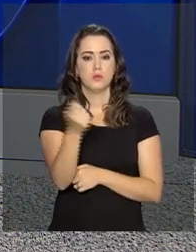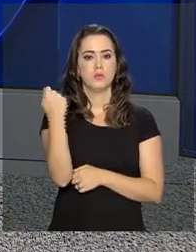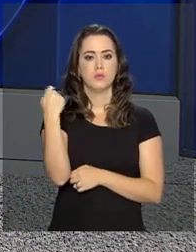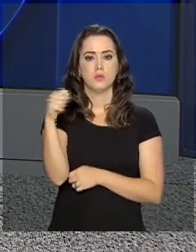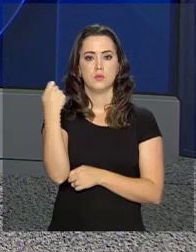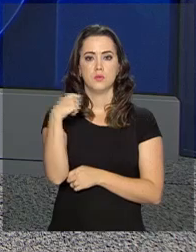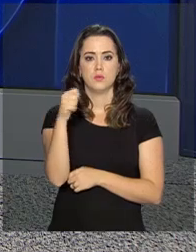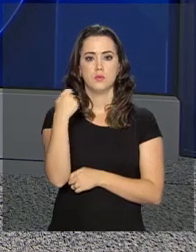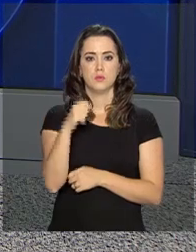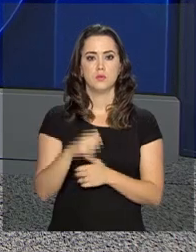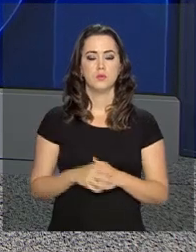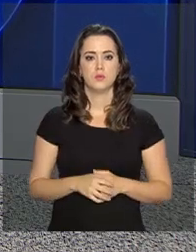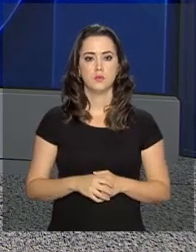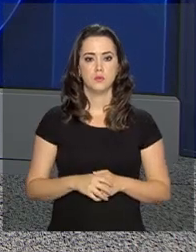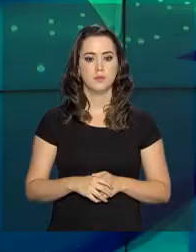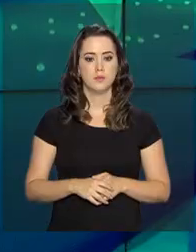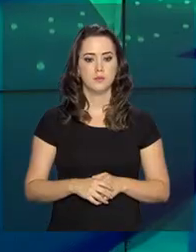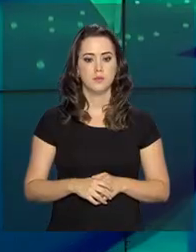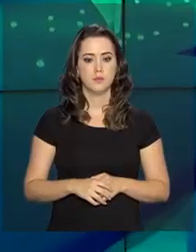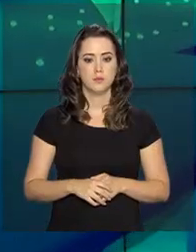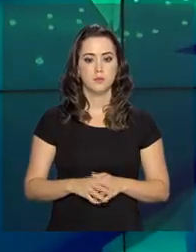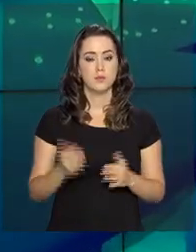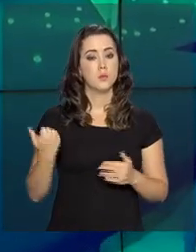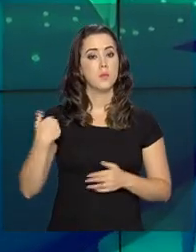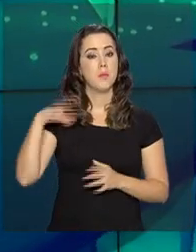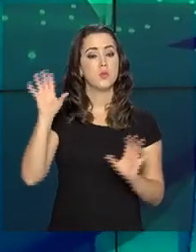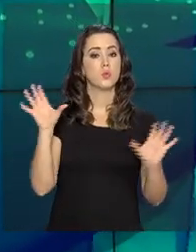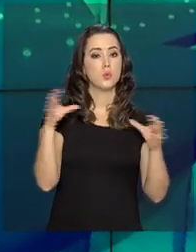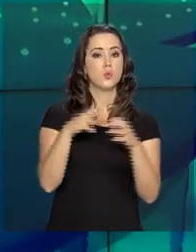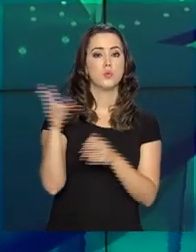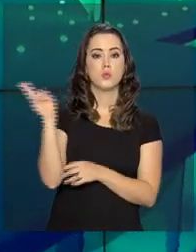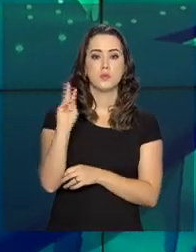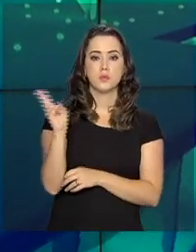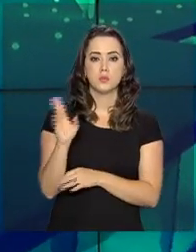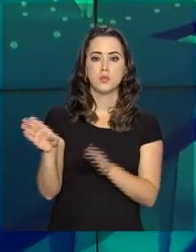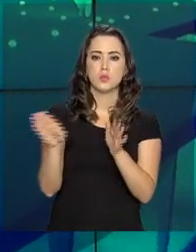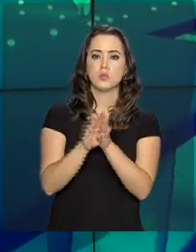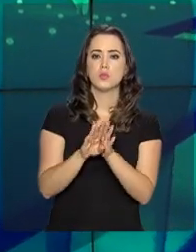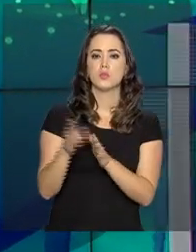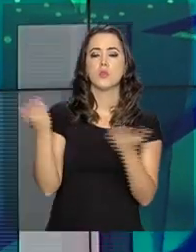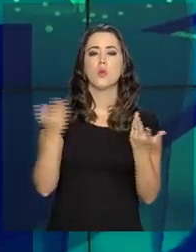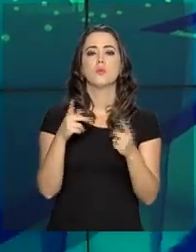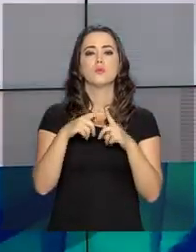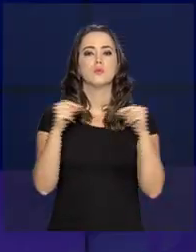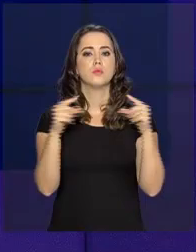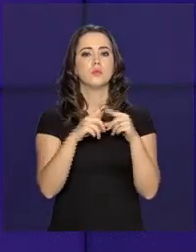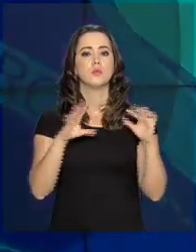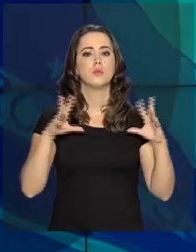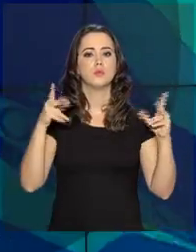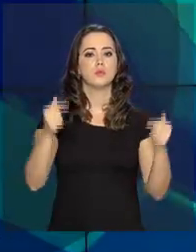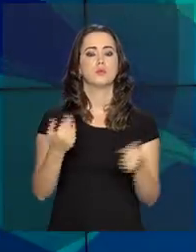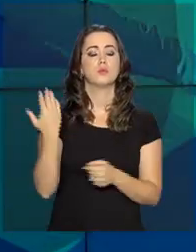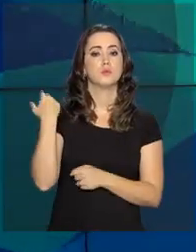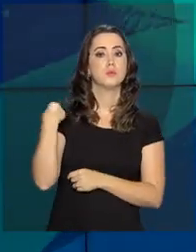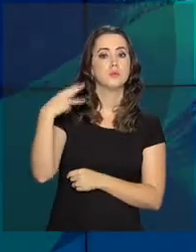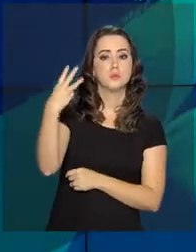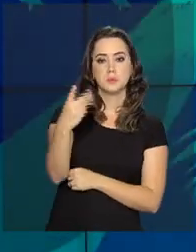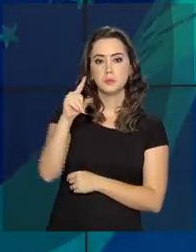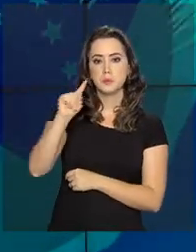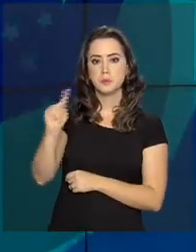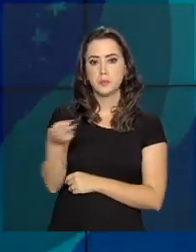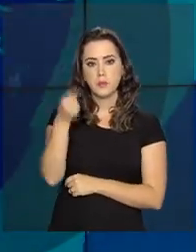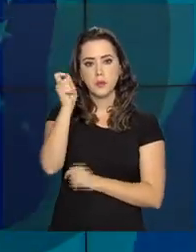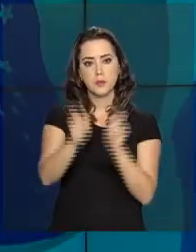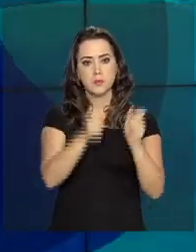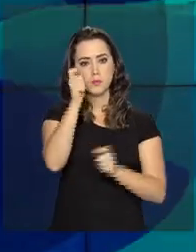em Buenos Aires, na Argentina. Mais um grupo de venezuelanos desembarcou hoje em Brasília. Ao todo, mais de 3